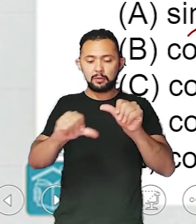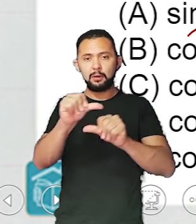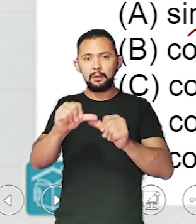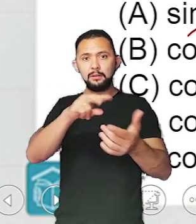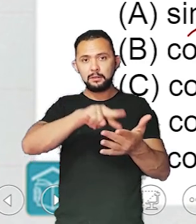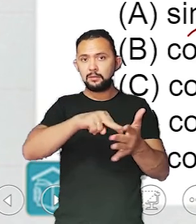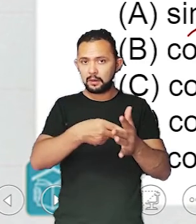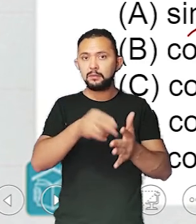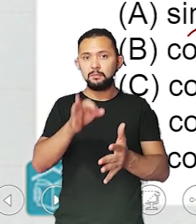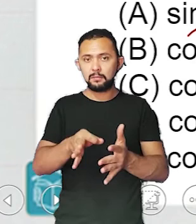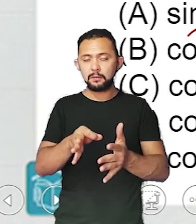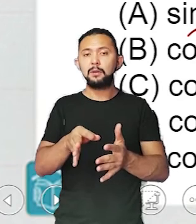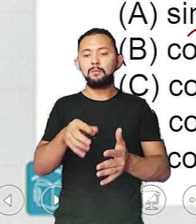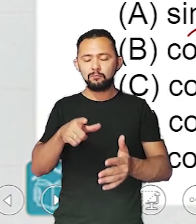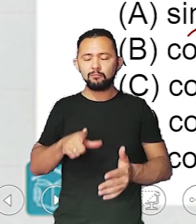uma conjunção